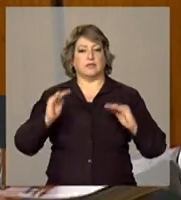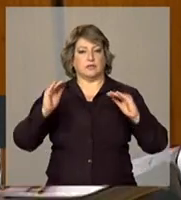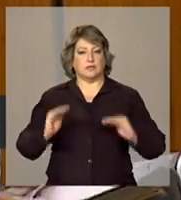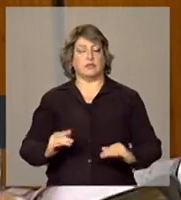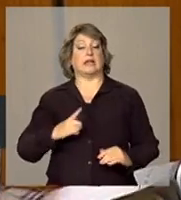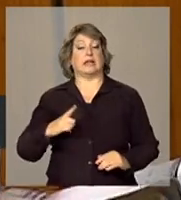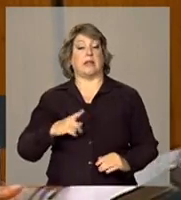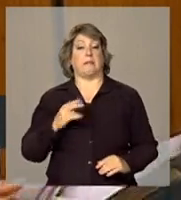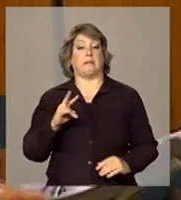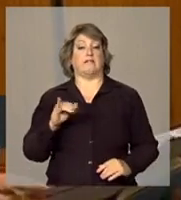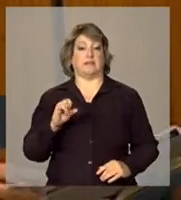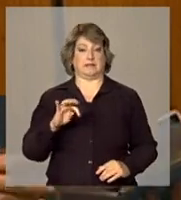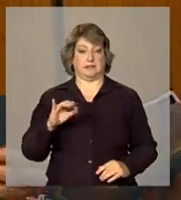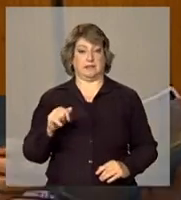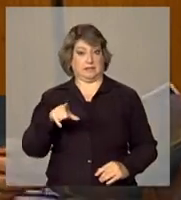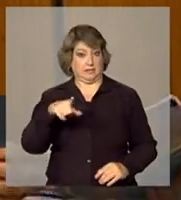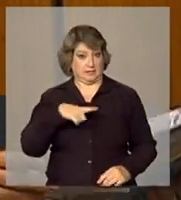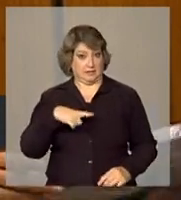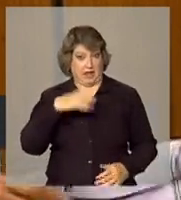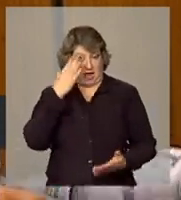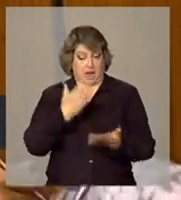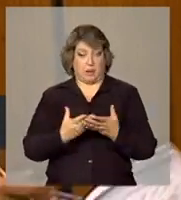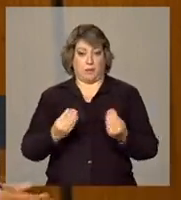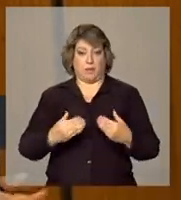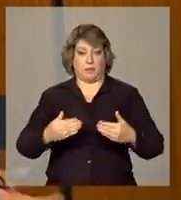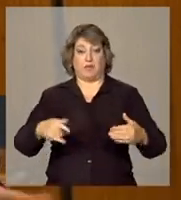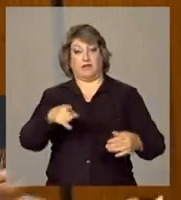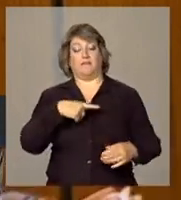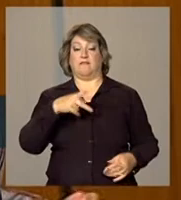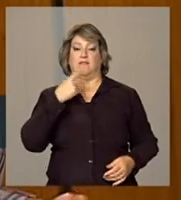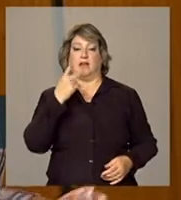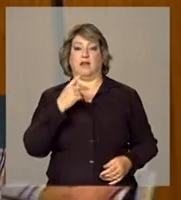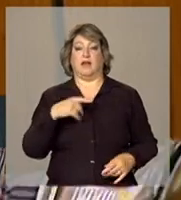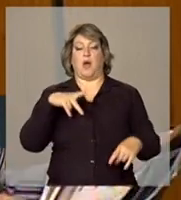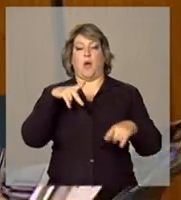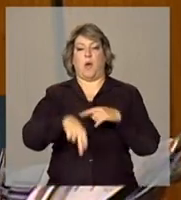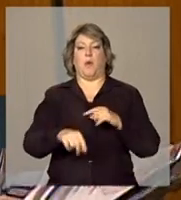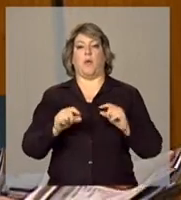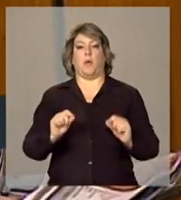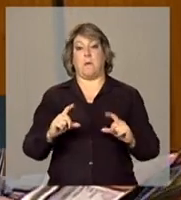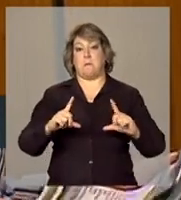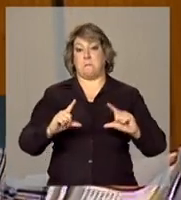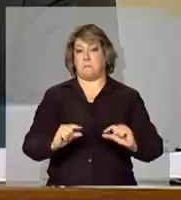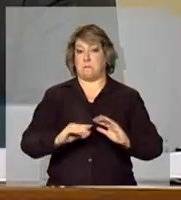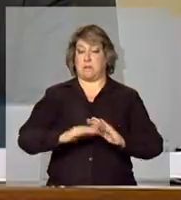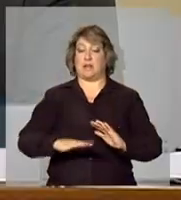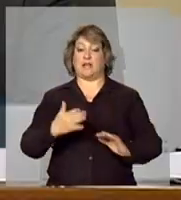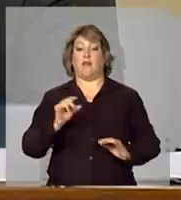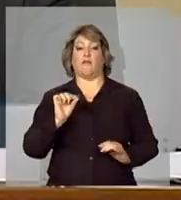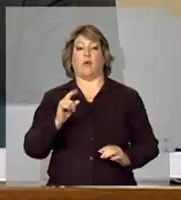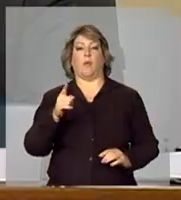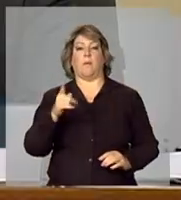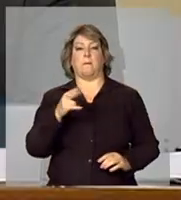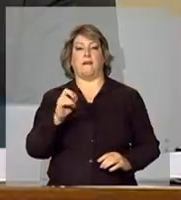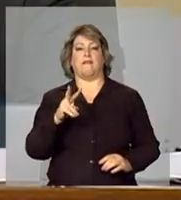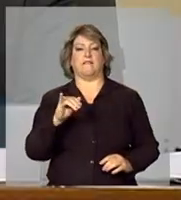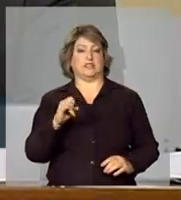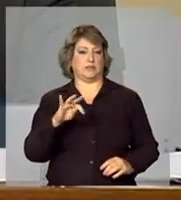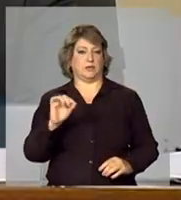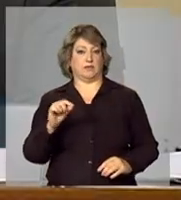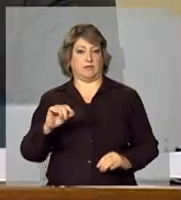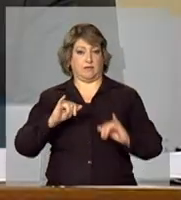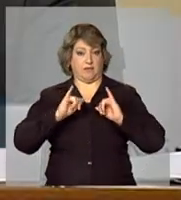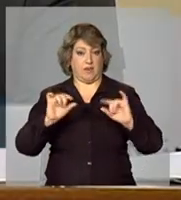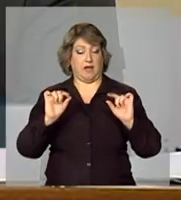está sendo prevista senhor tá muito otimista aqui até tava devendo um corte menor do que o previsto que tinha sido